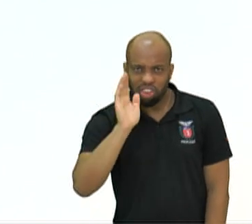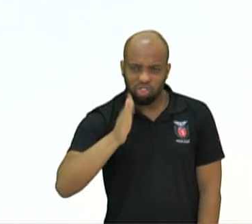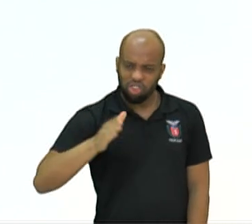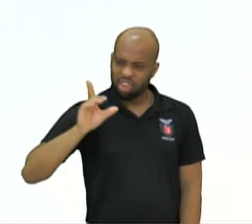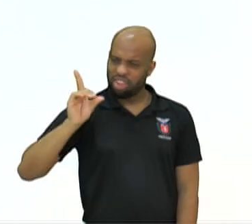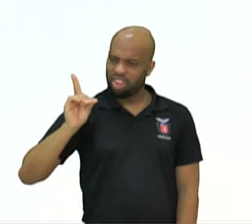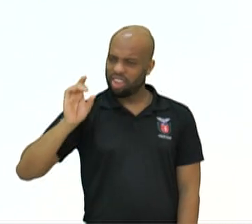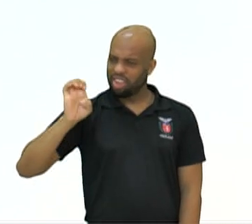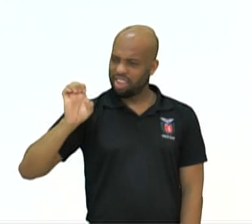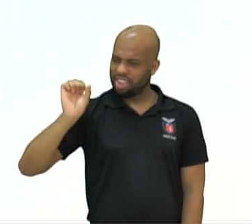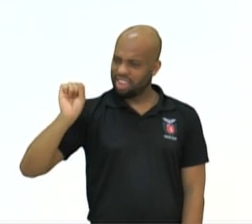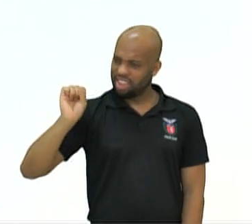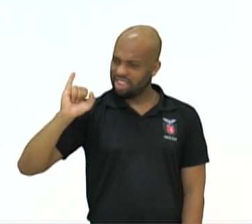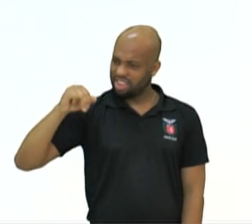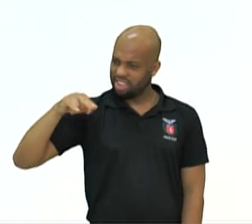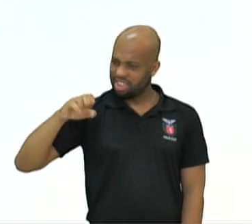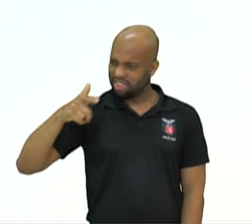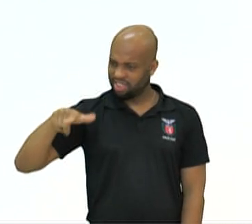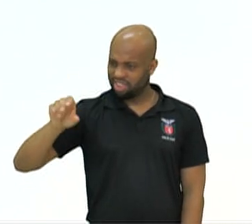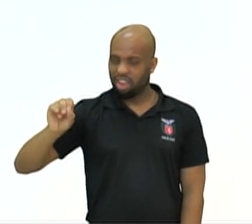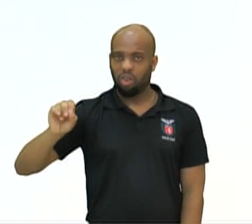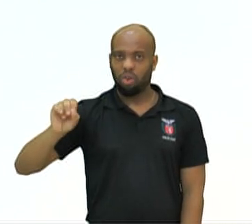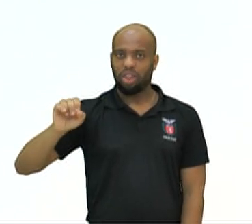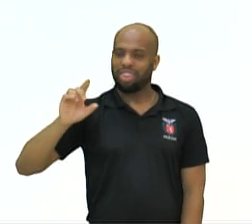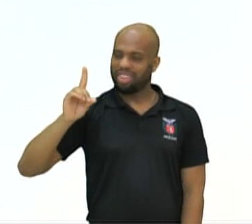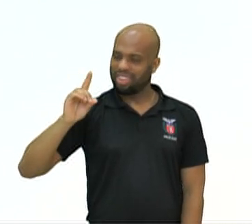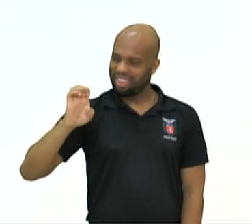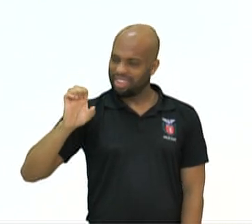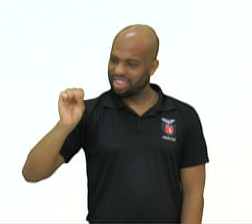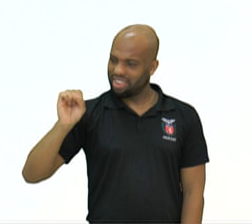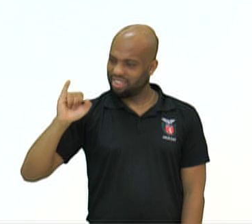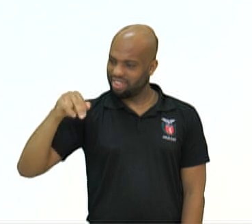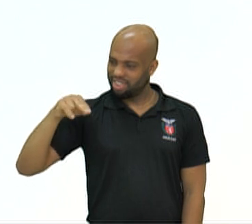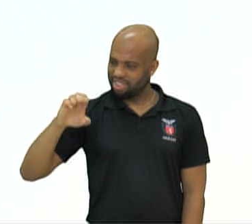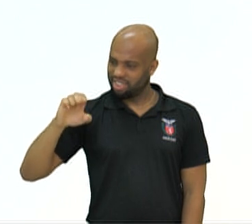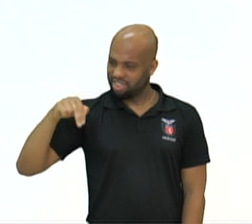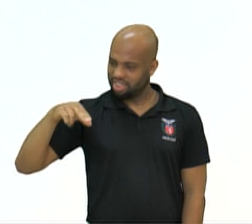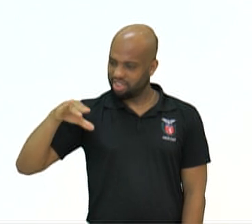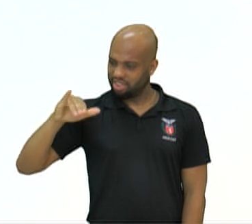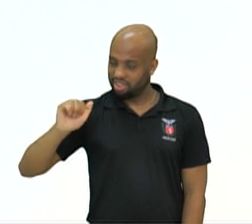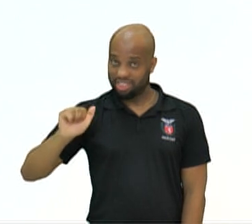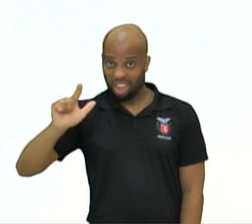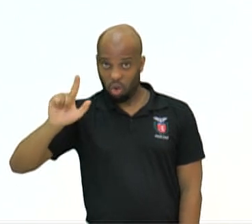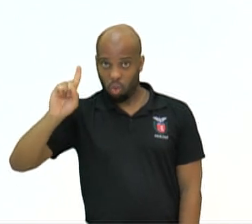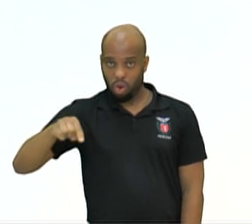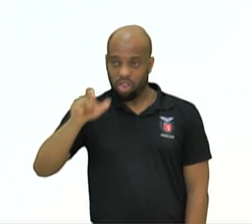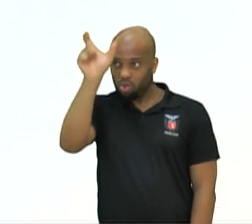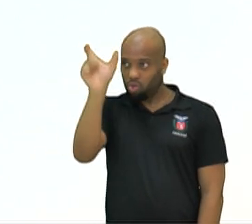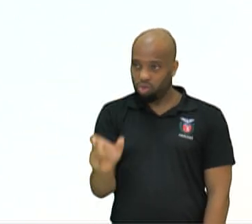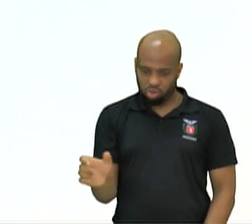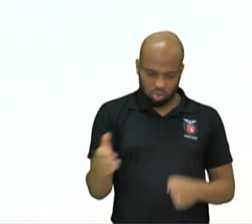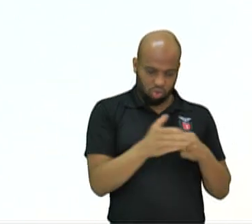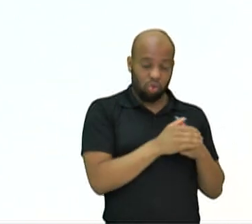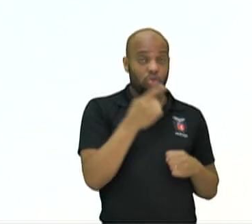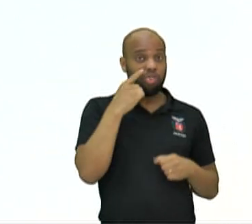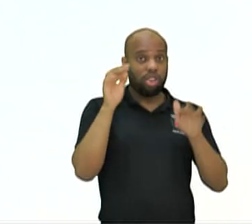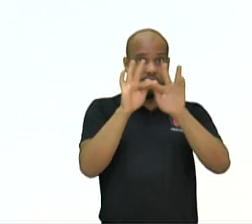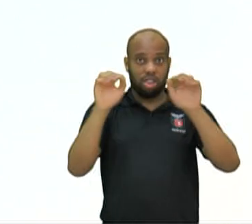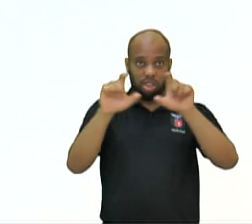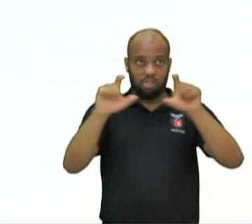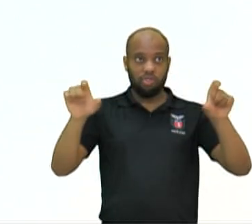sobre o sujeito oculto. Então, vamos analisar essa frase que foi